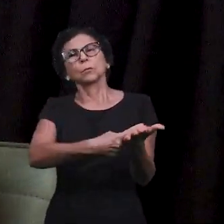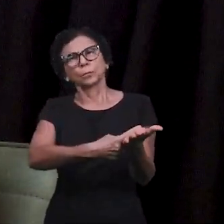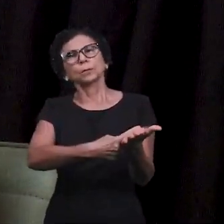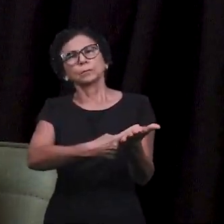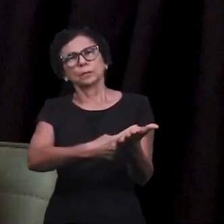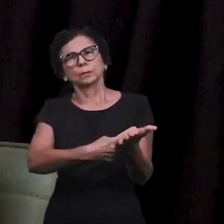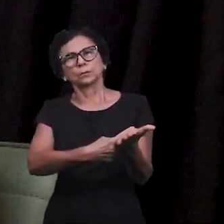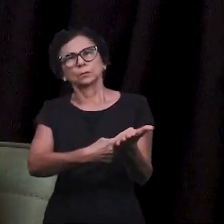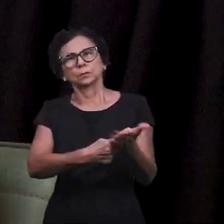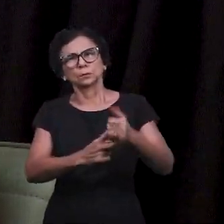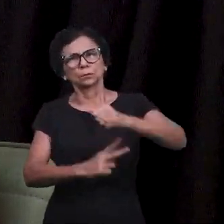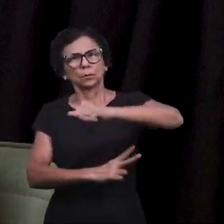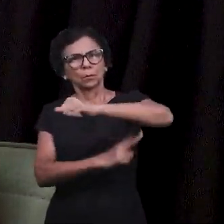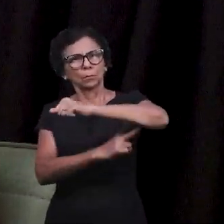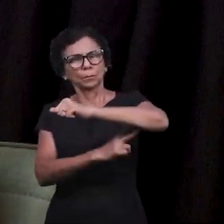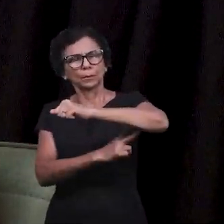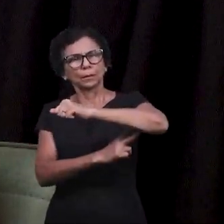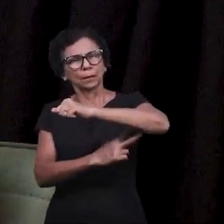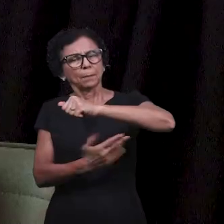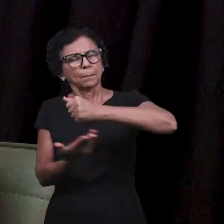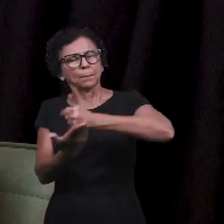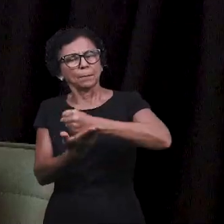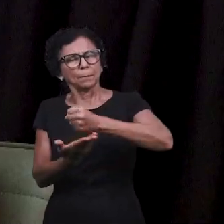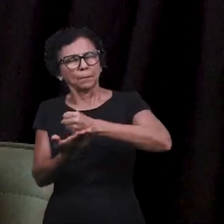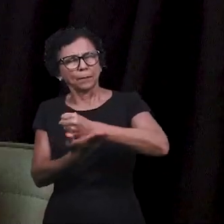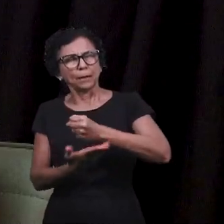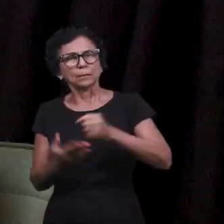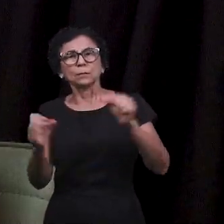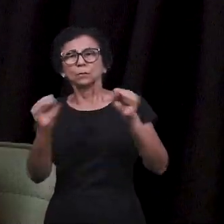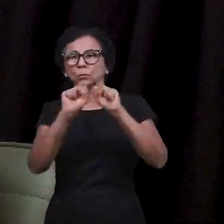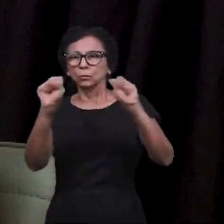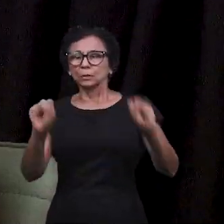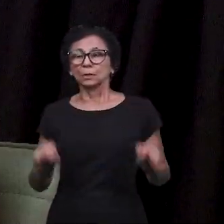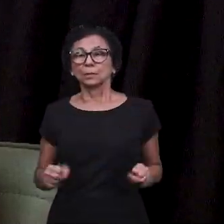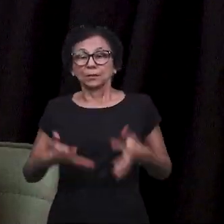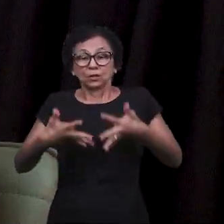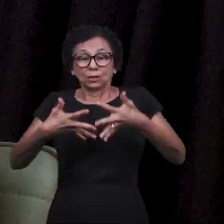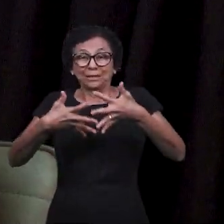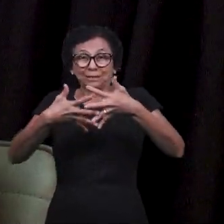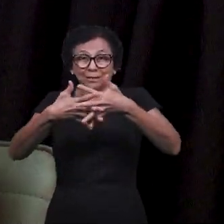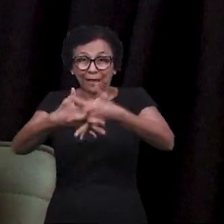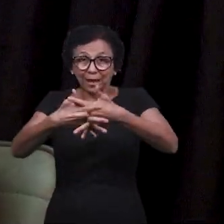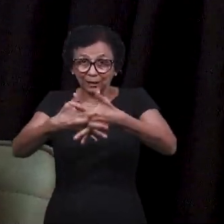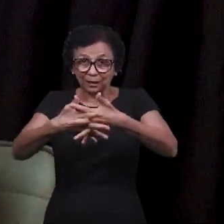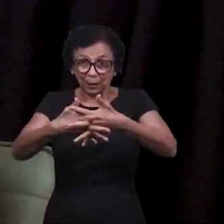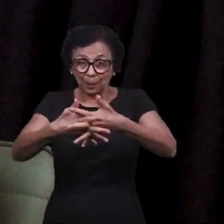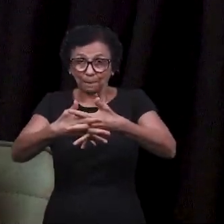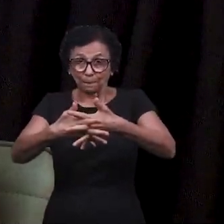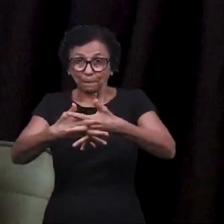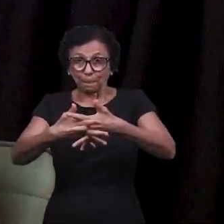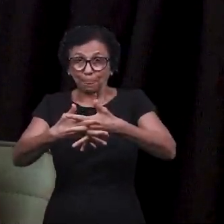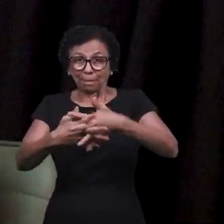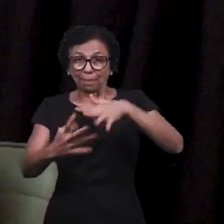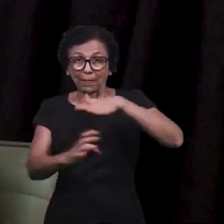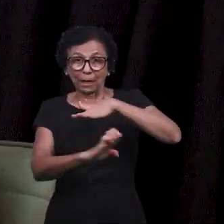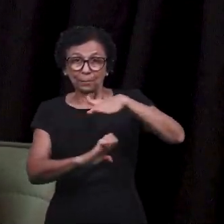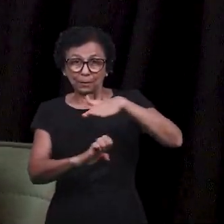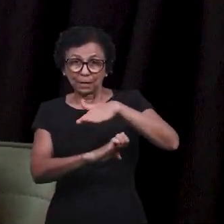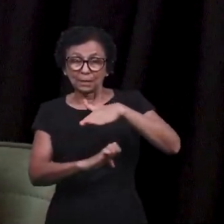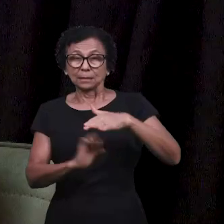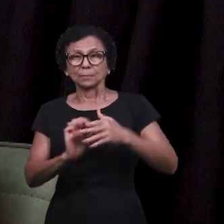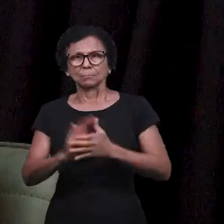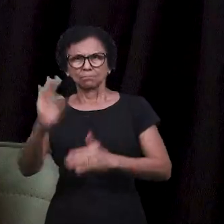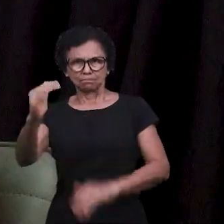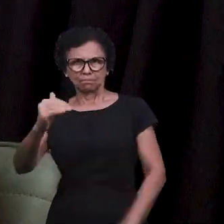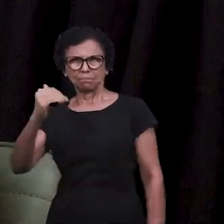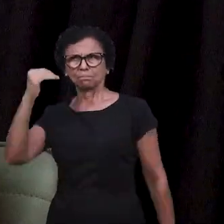básico. Todo programa de integridade, todo sistema de integridade depende necessariamente de que a direção, ou a alta direção, como a gente